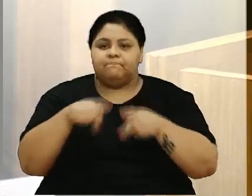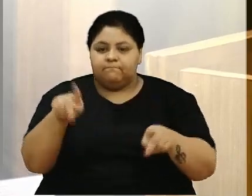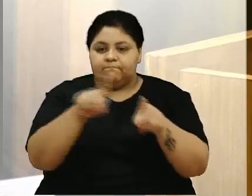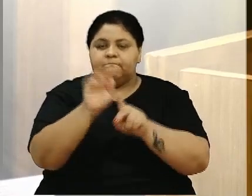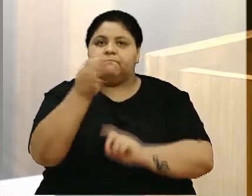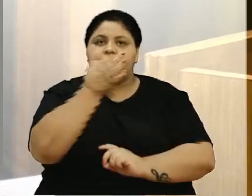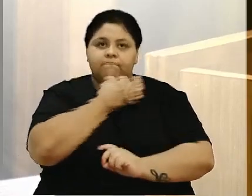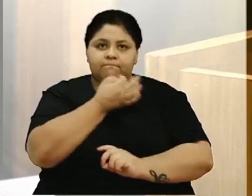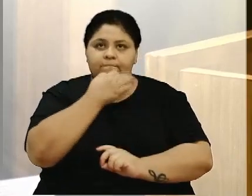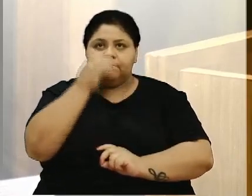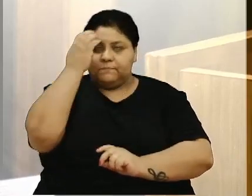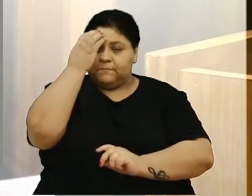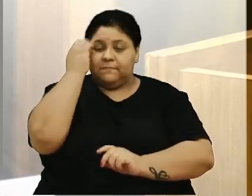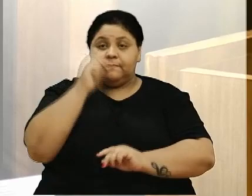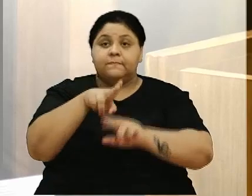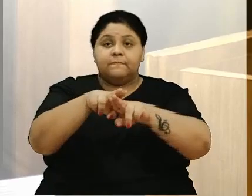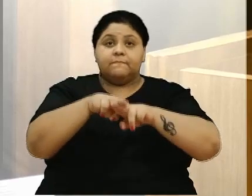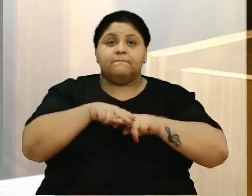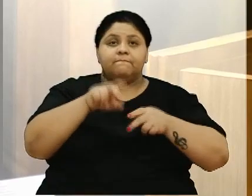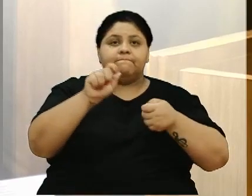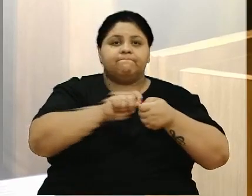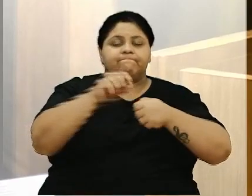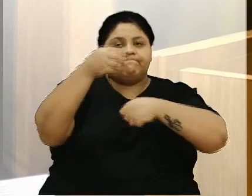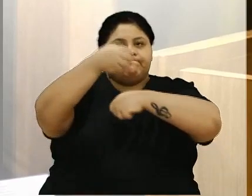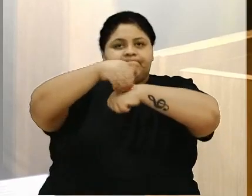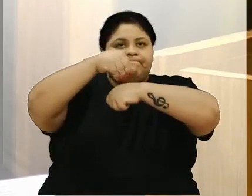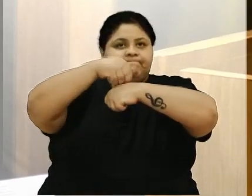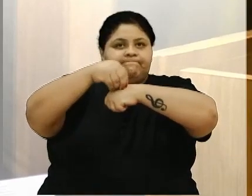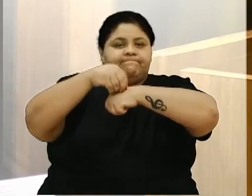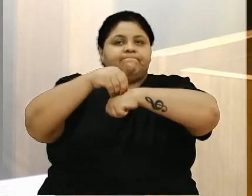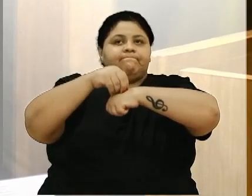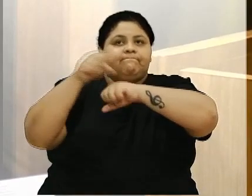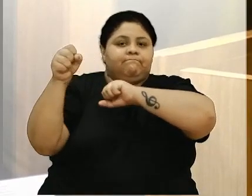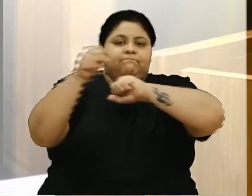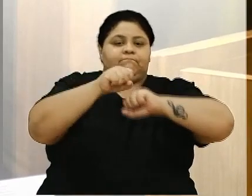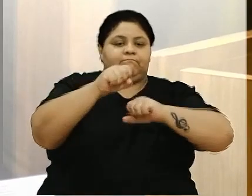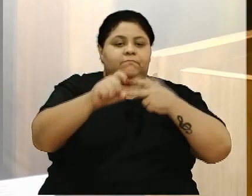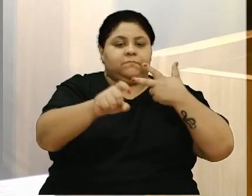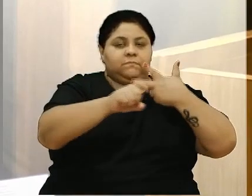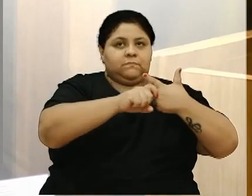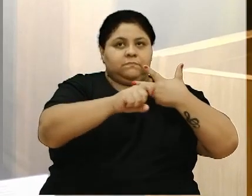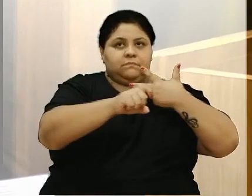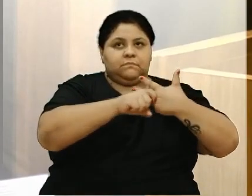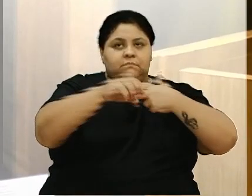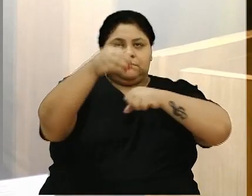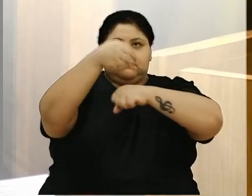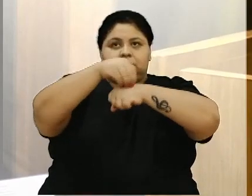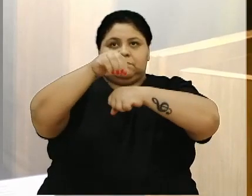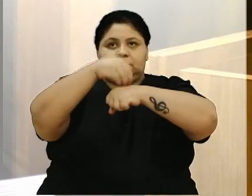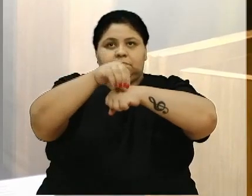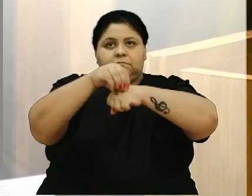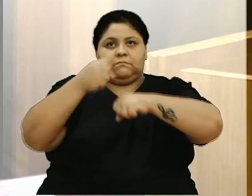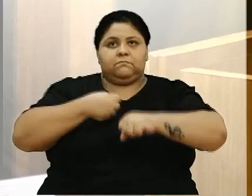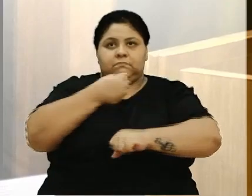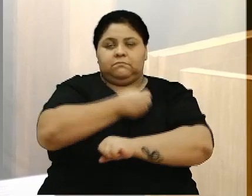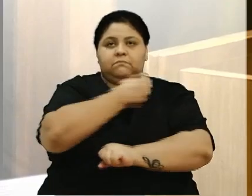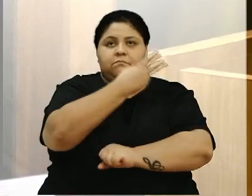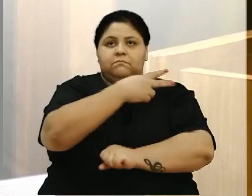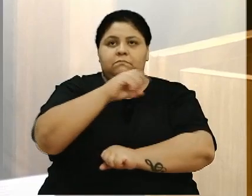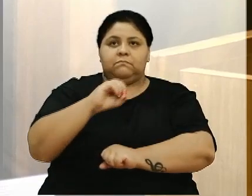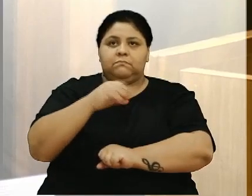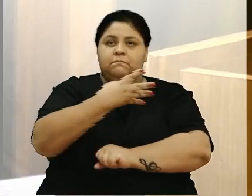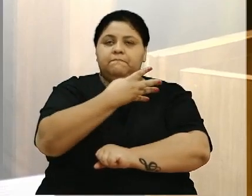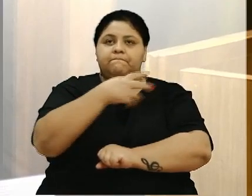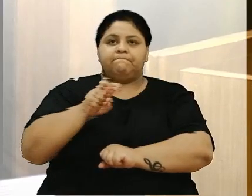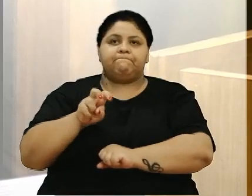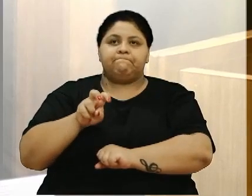Sul. Por isso eu fiz uma indicação ao Poder Executivo. A indicação é número